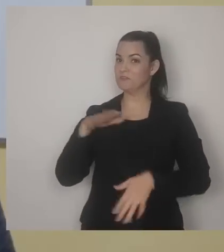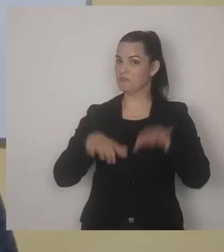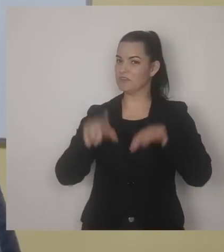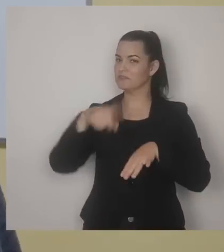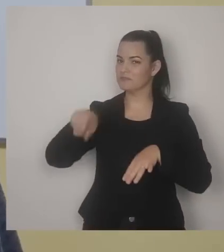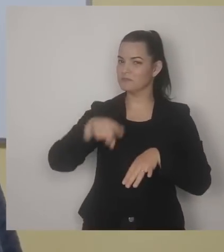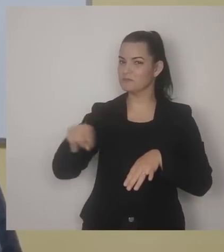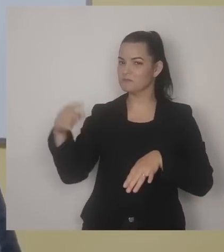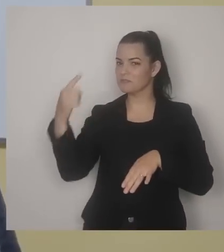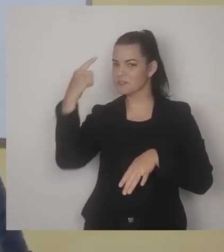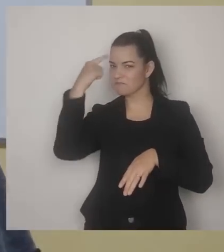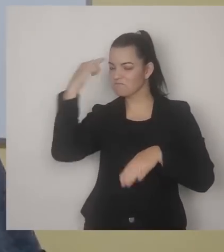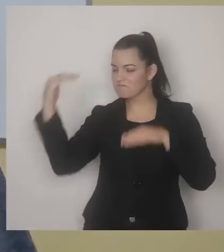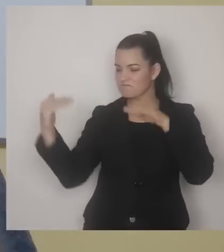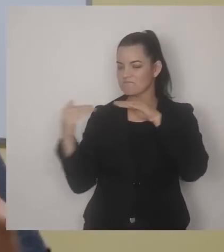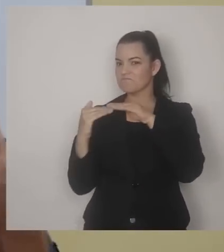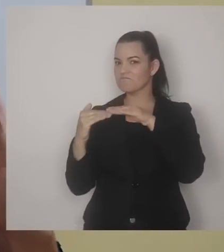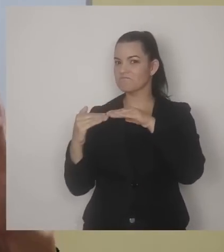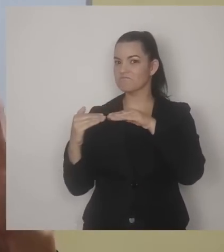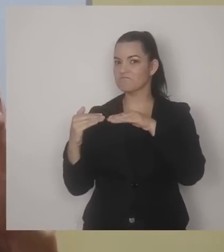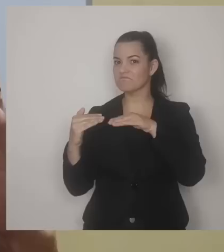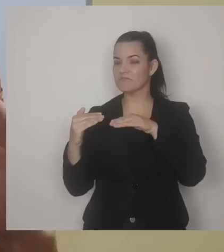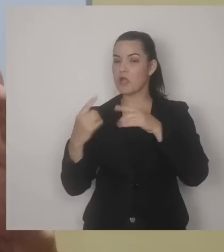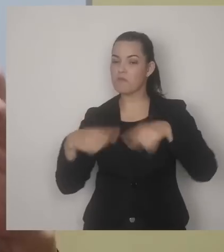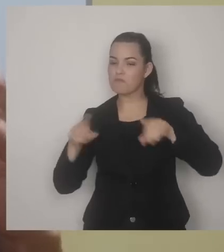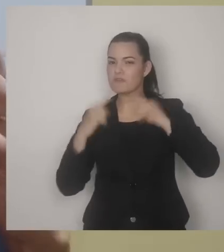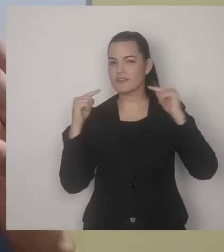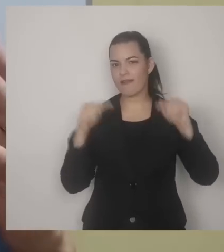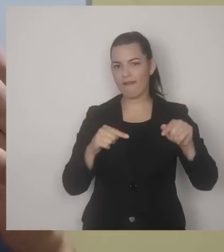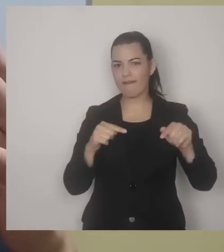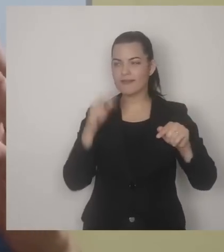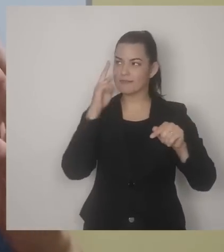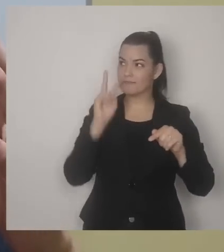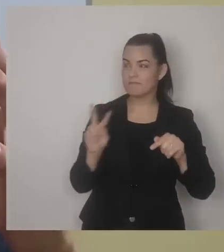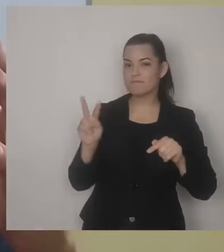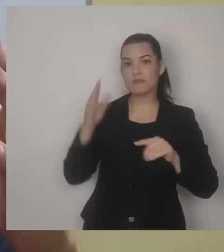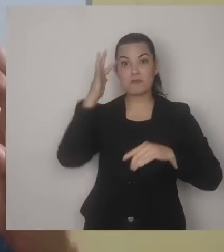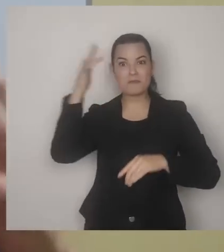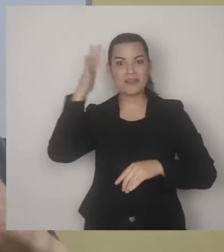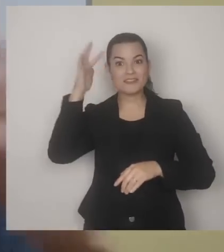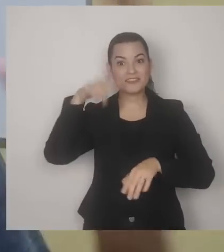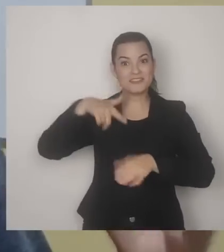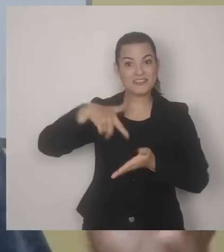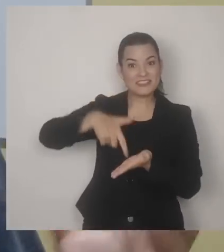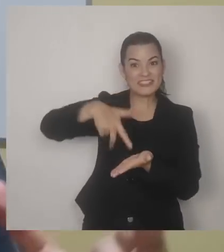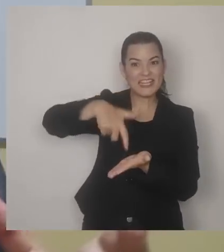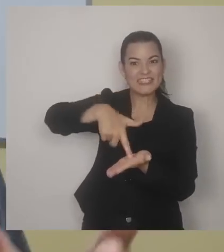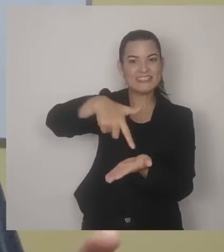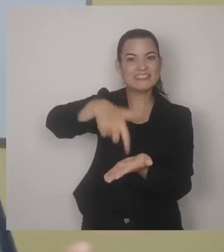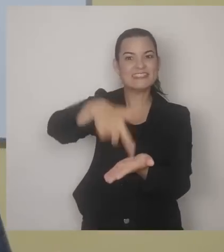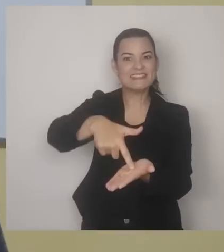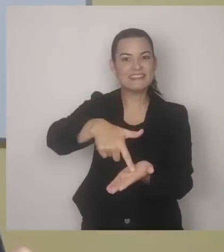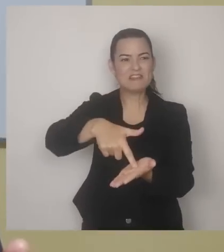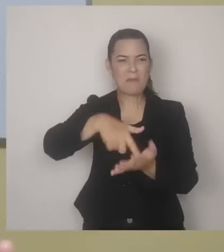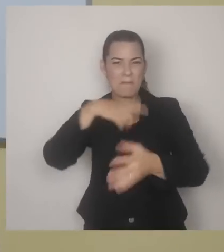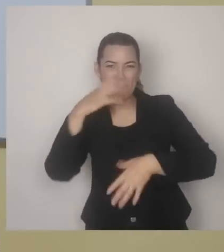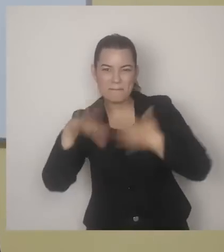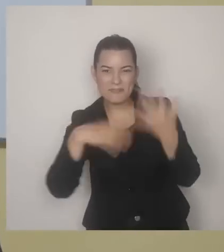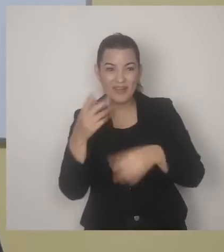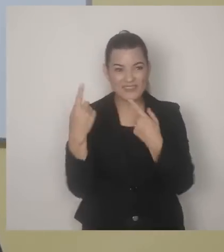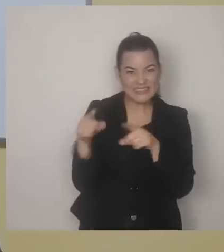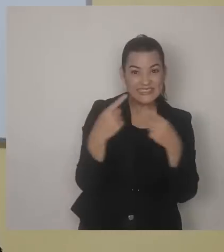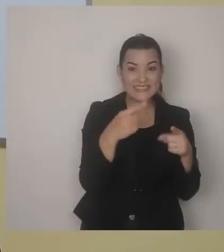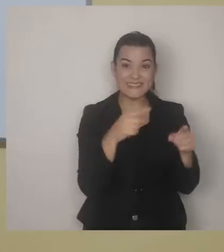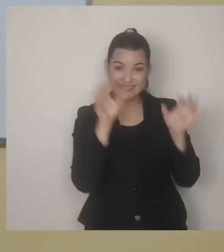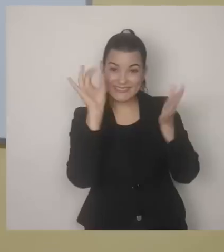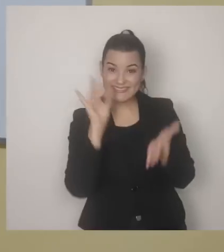Acho que vocês vão concordar comigo. Ouvindo essa música, dá até para imaginar o Saci pulando e aprontando por aí com todo mundo, não é